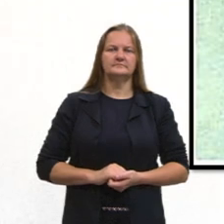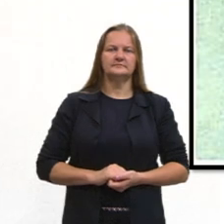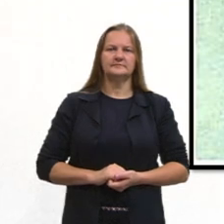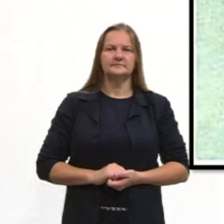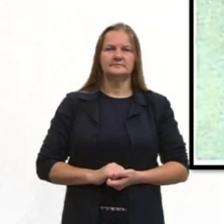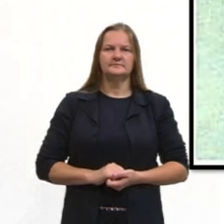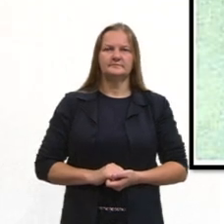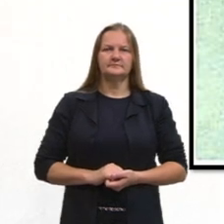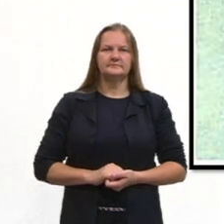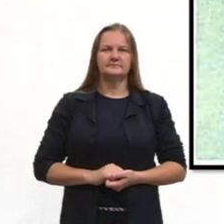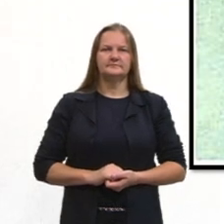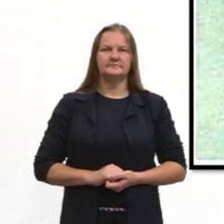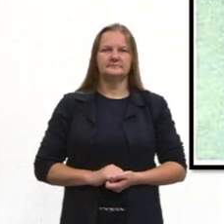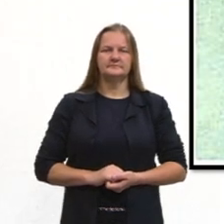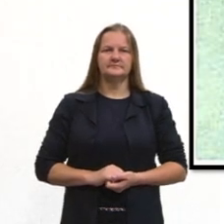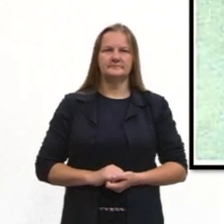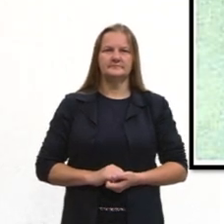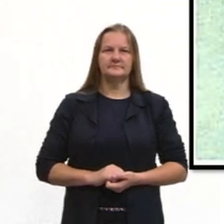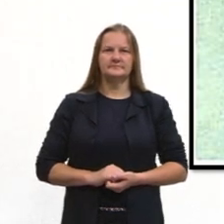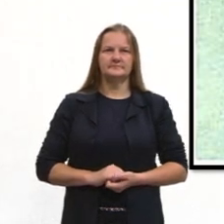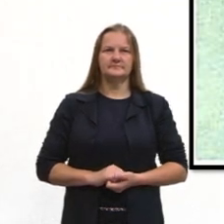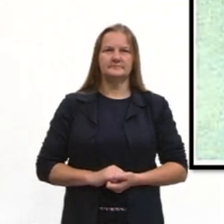E aí